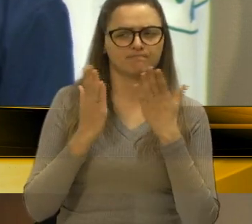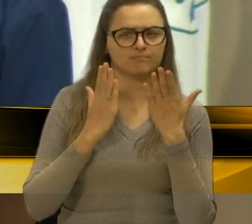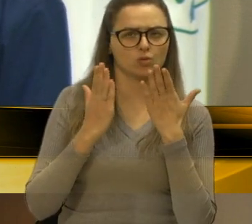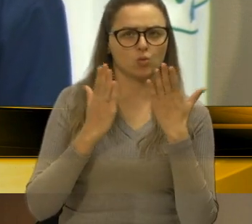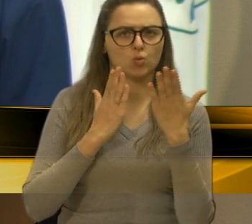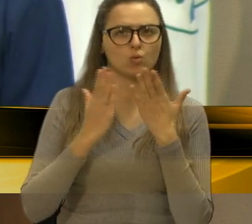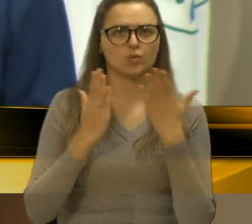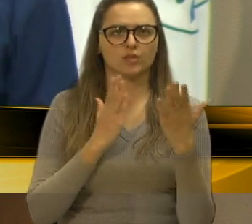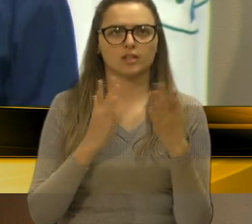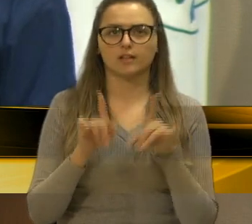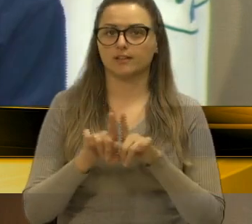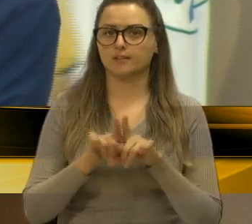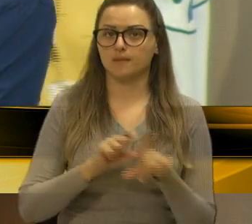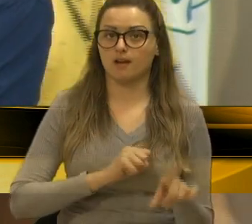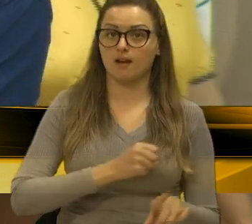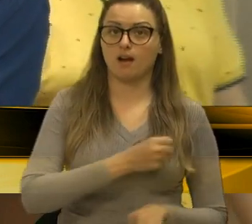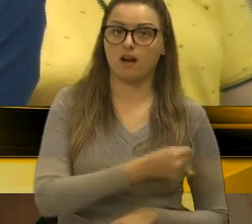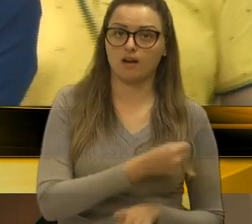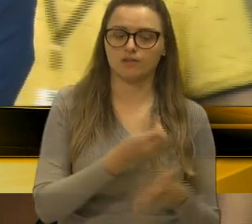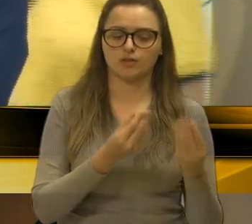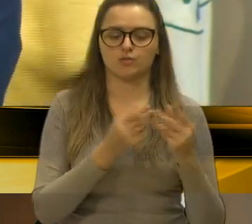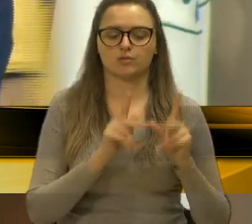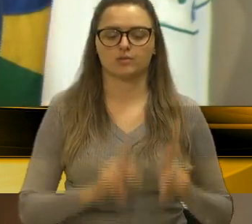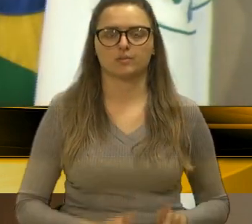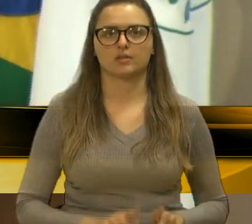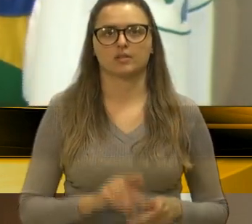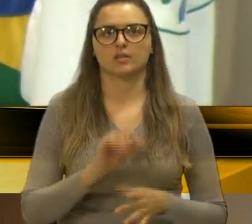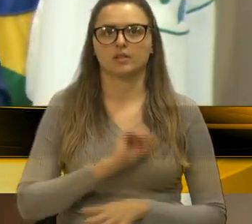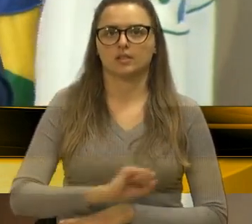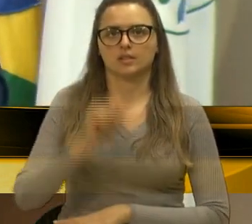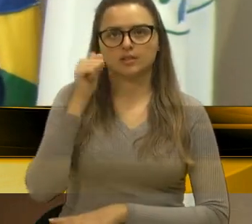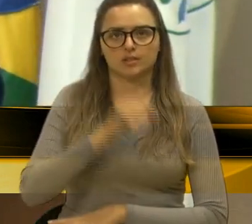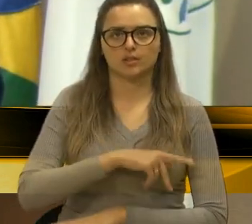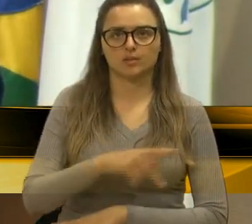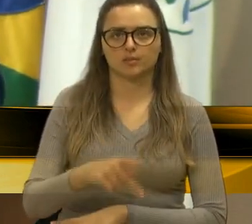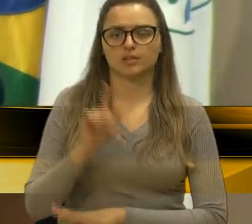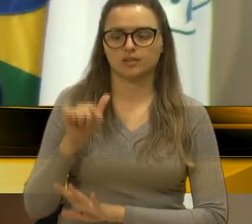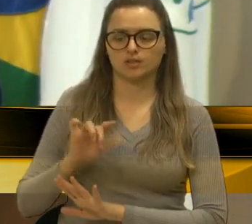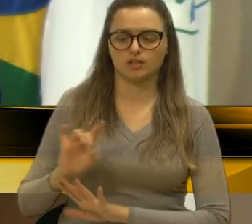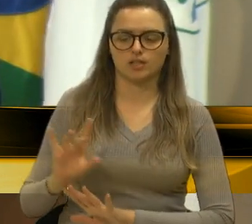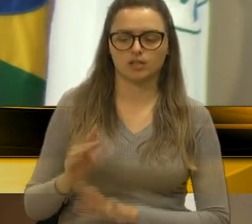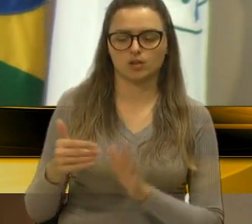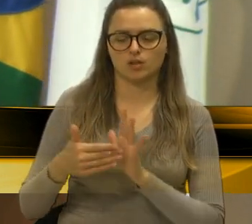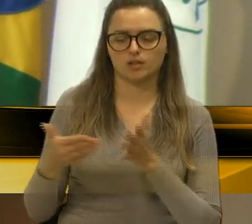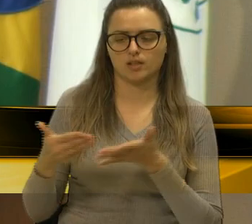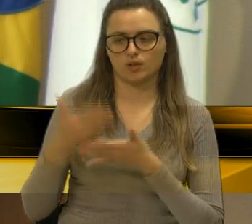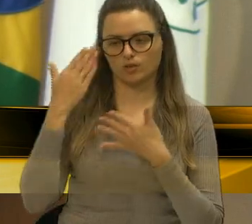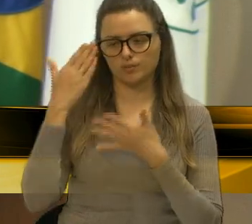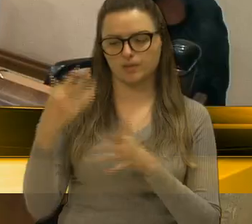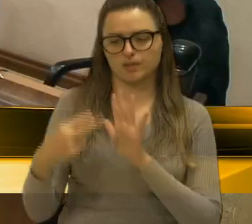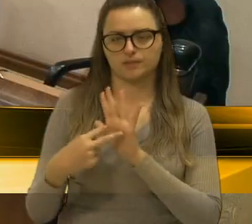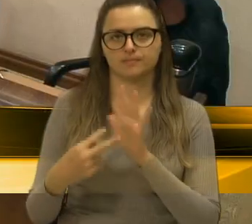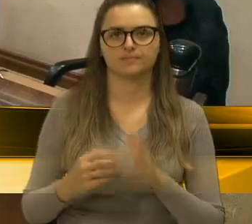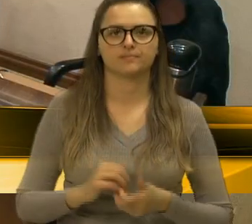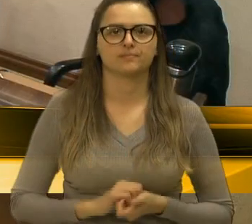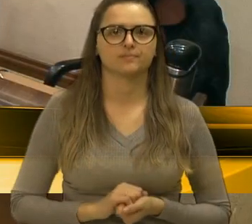a indignação de muitas pessoas. Senhora Presidente, de momento era isso. Muito obrigado pela atenção.